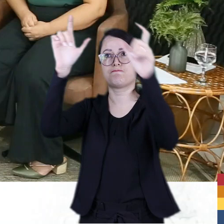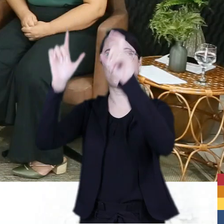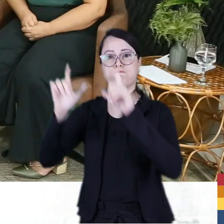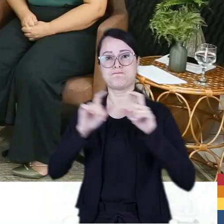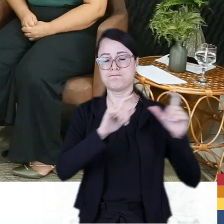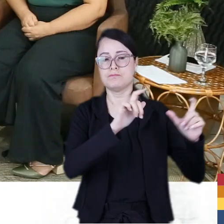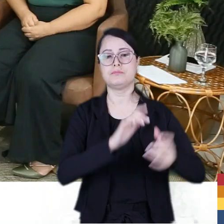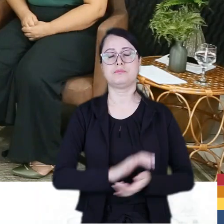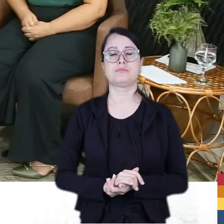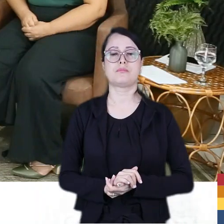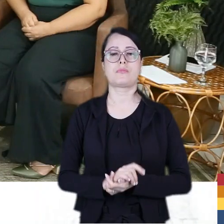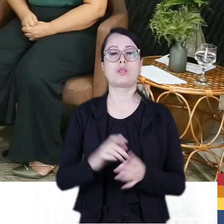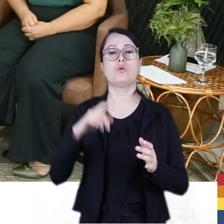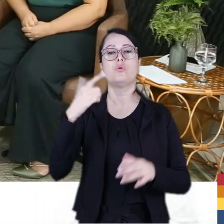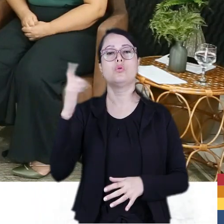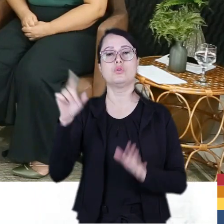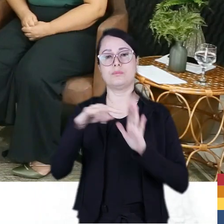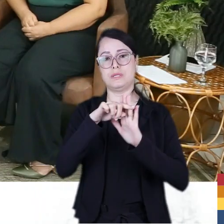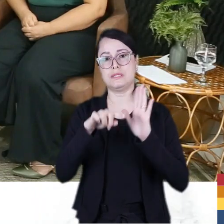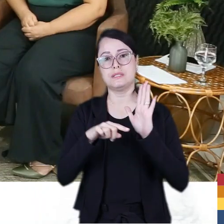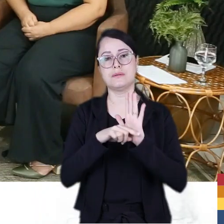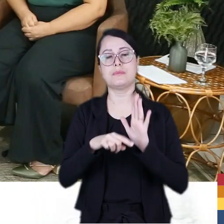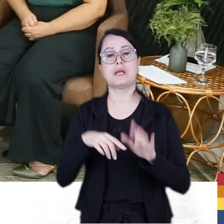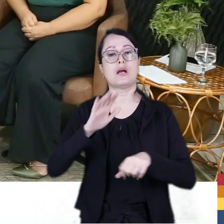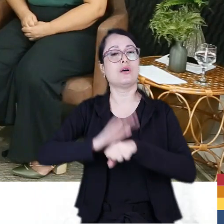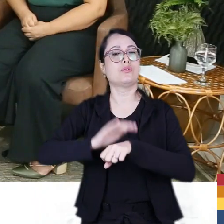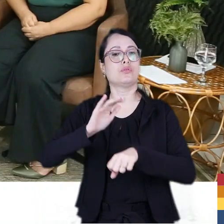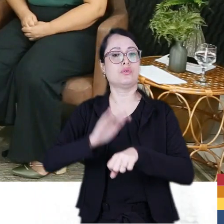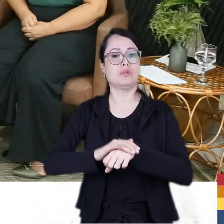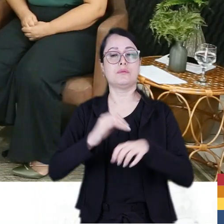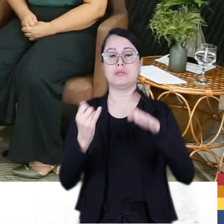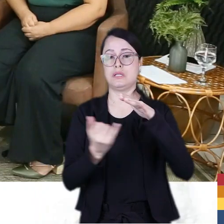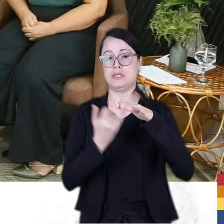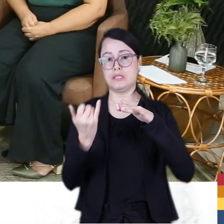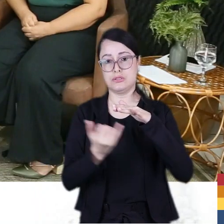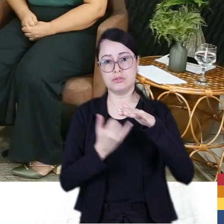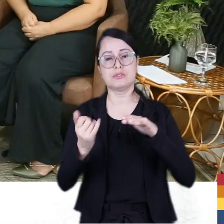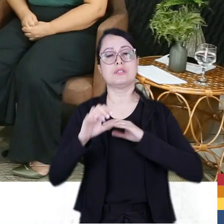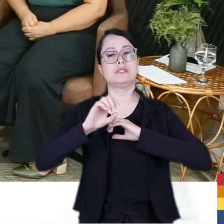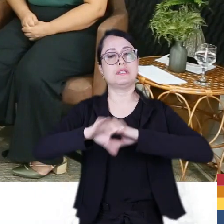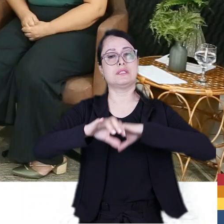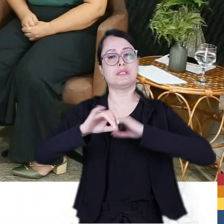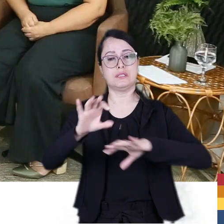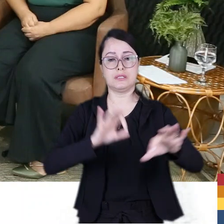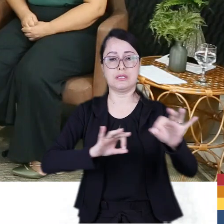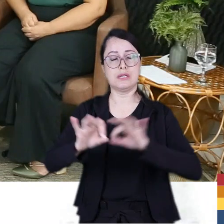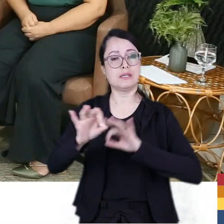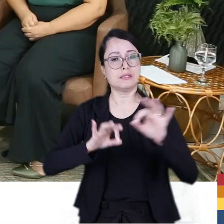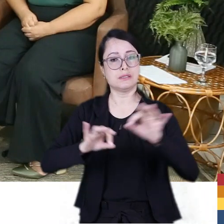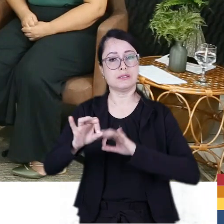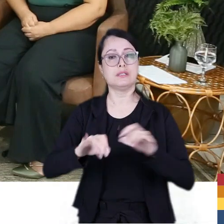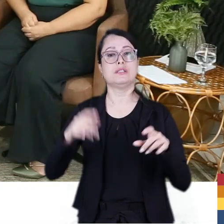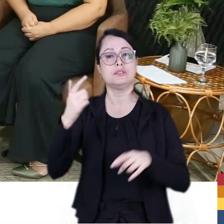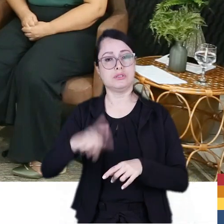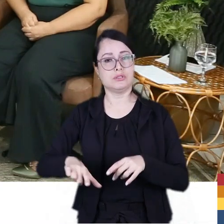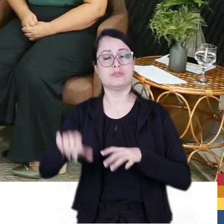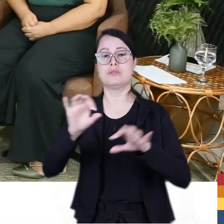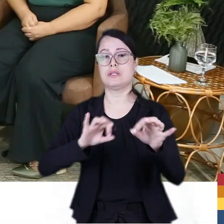também visando os arranjos produtivos locais e as demandas locais e regionais